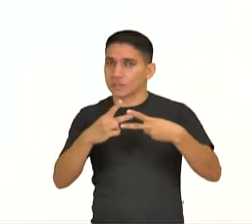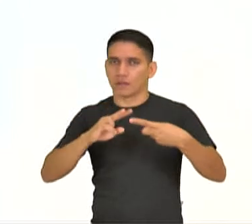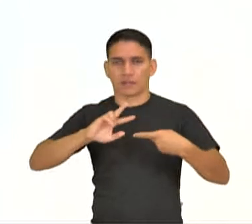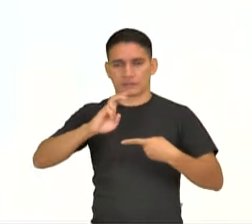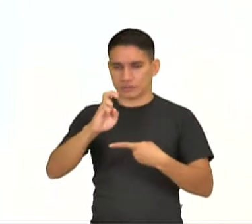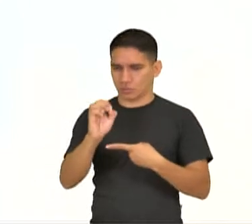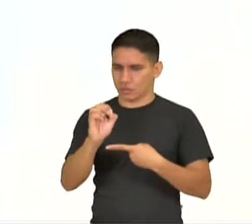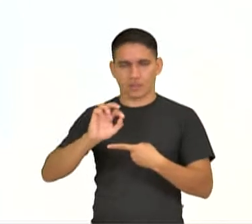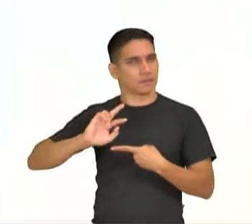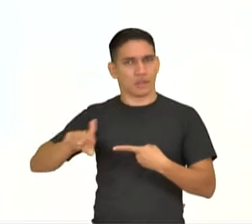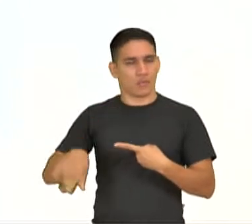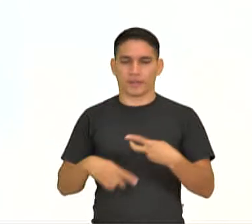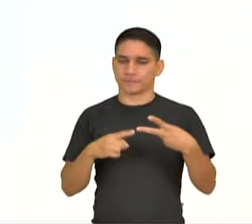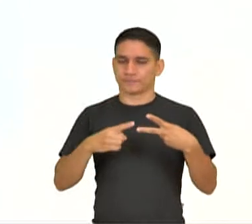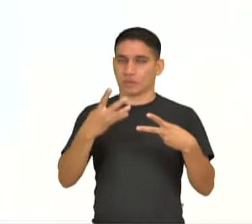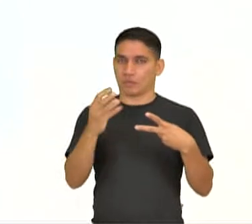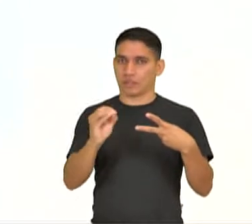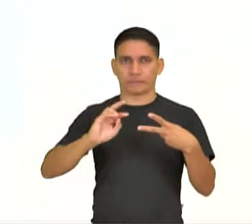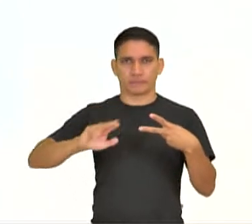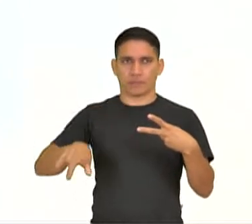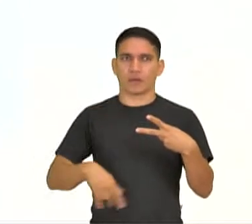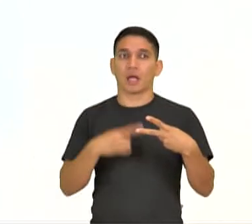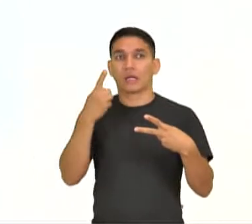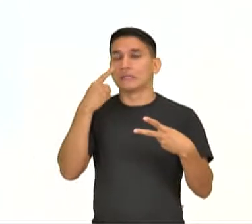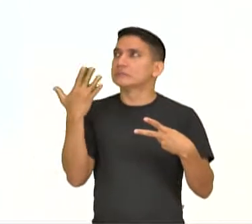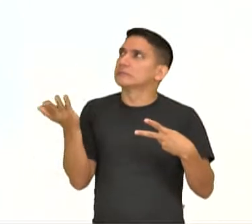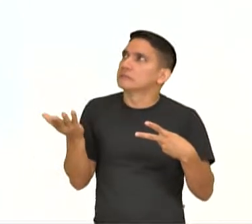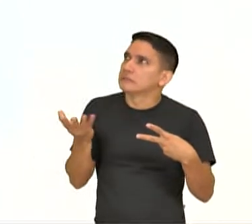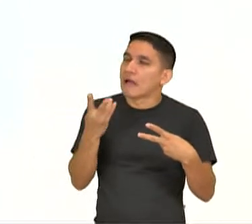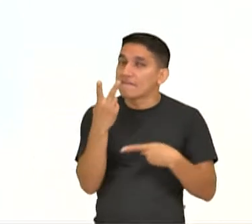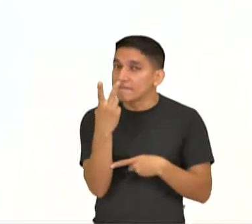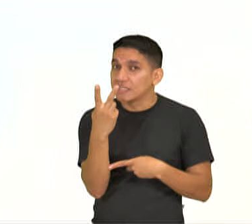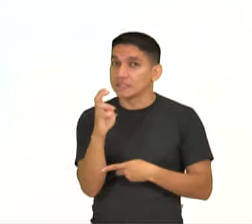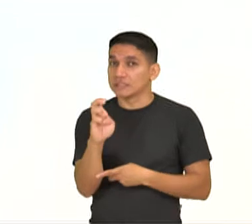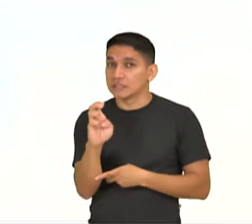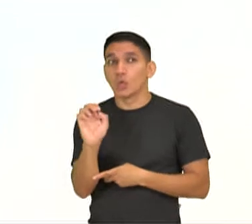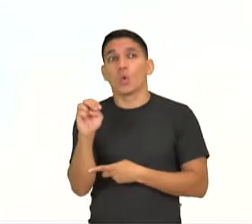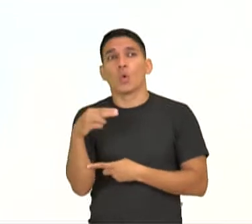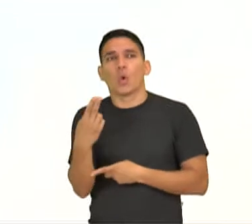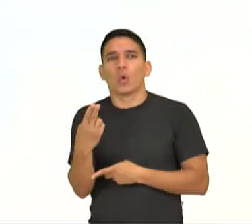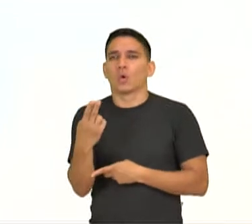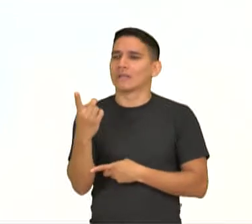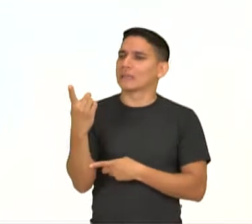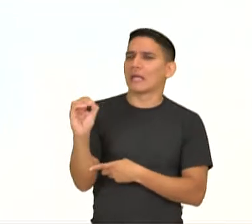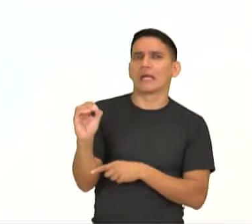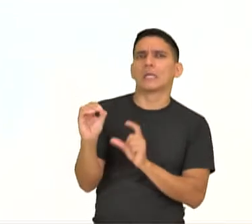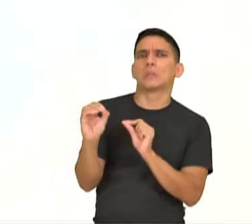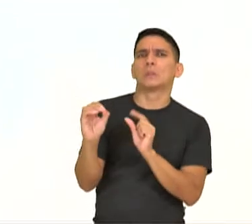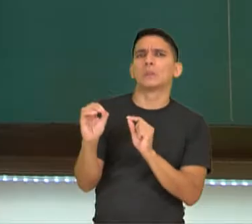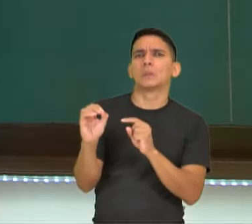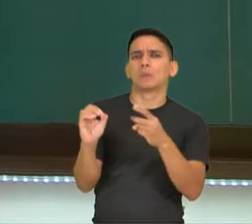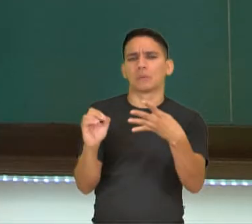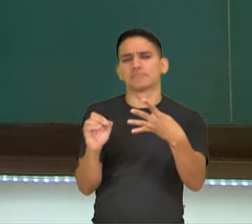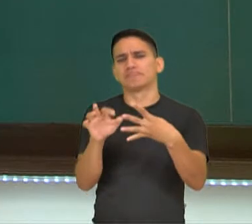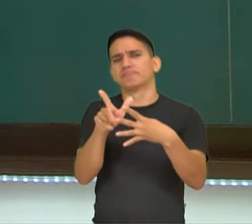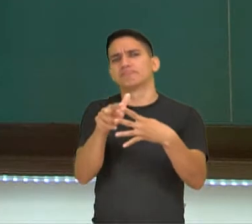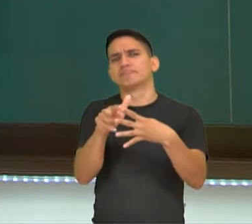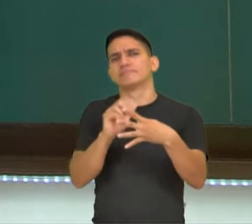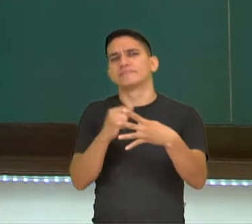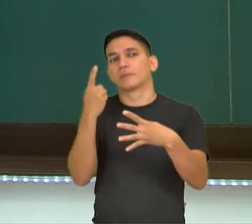50, não é 40, e agora, 25 ou 10? O que nós temos aí, hein? Vamos lá